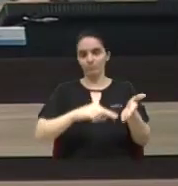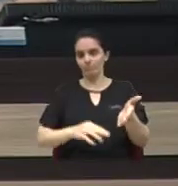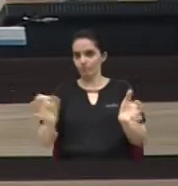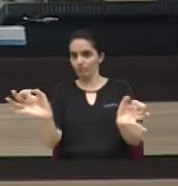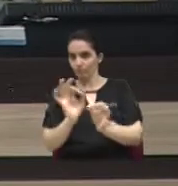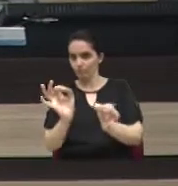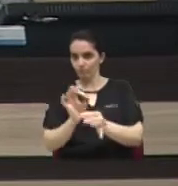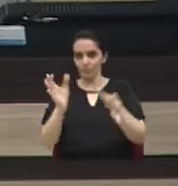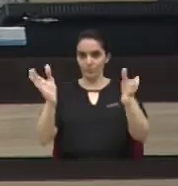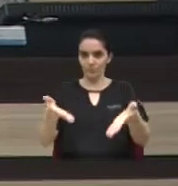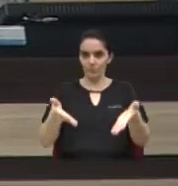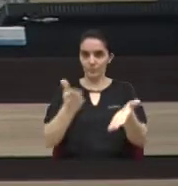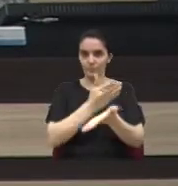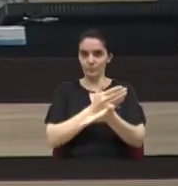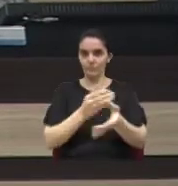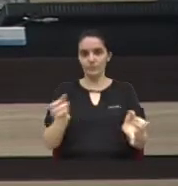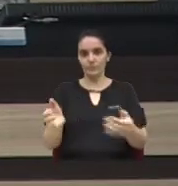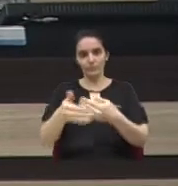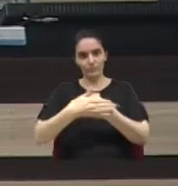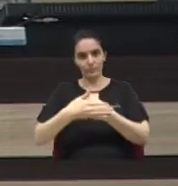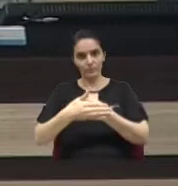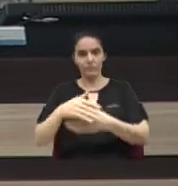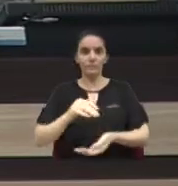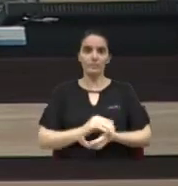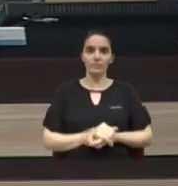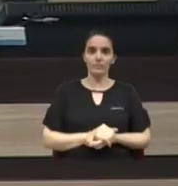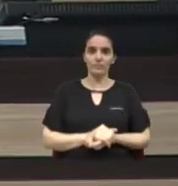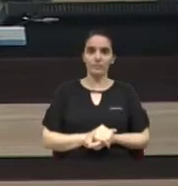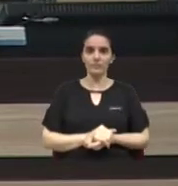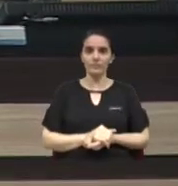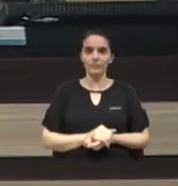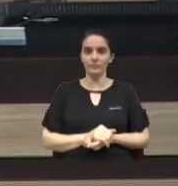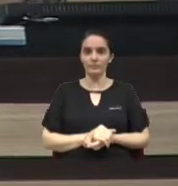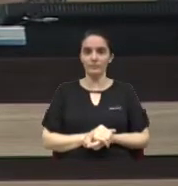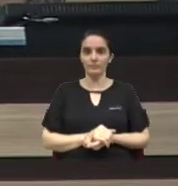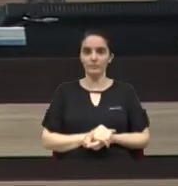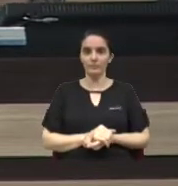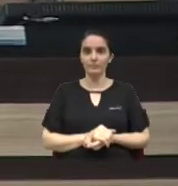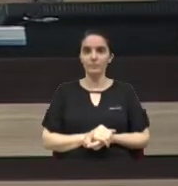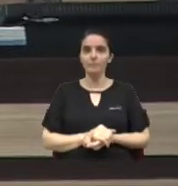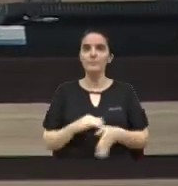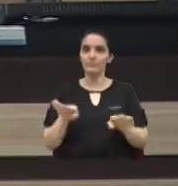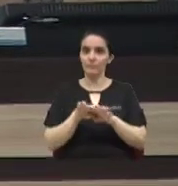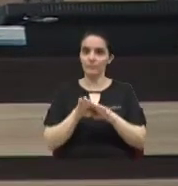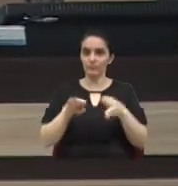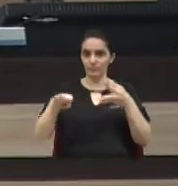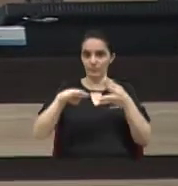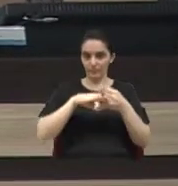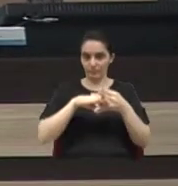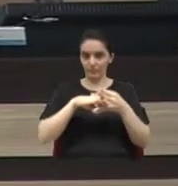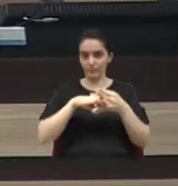o expediente está encerrado e também o intervalo foi